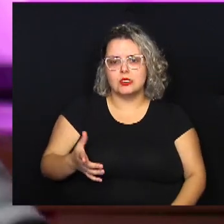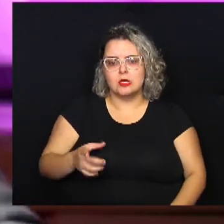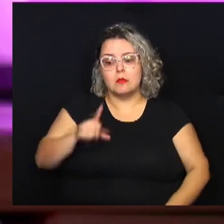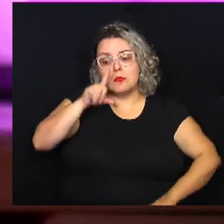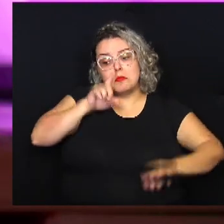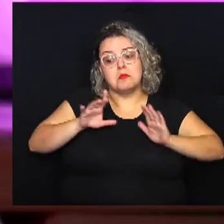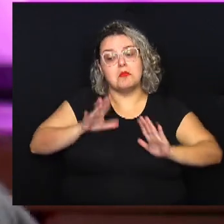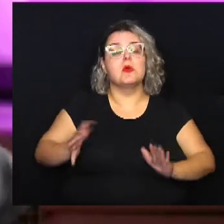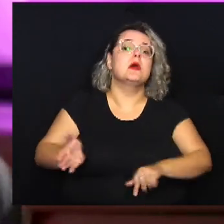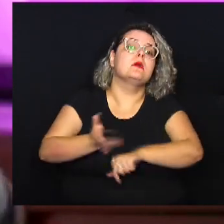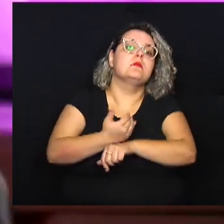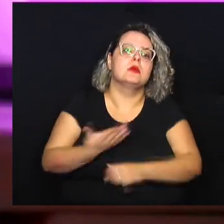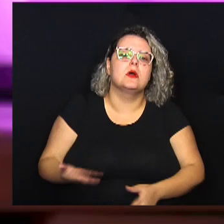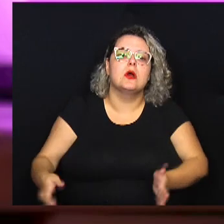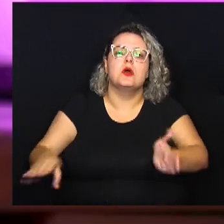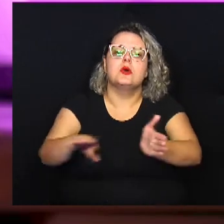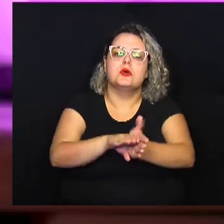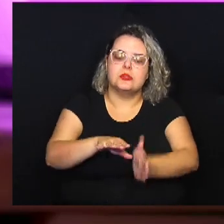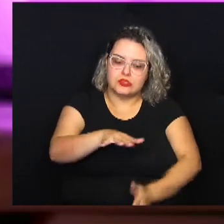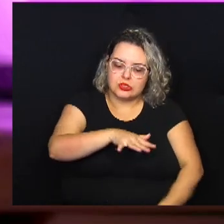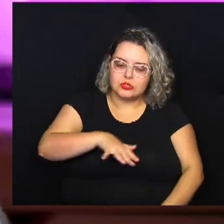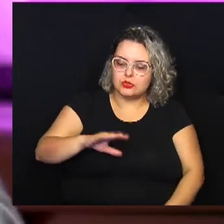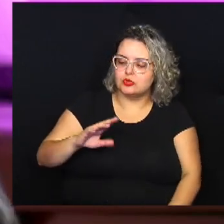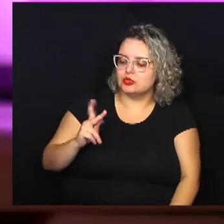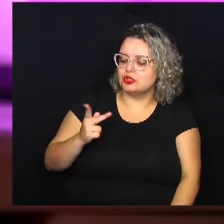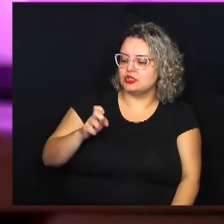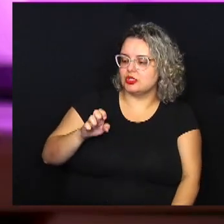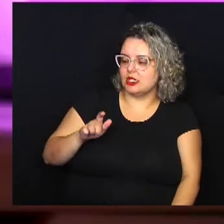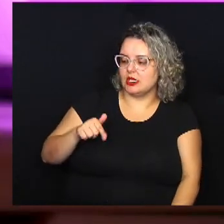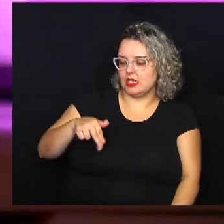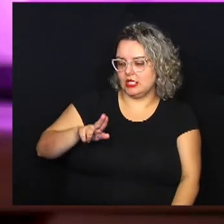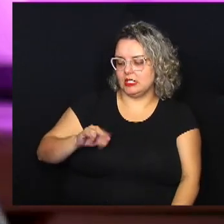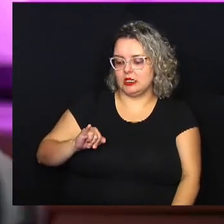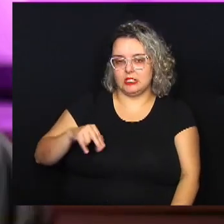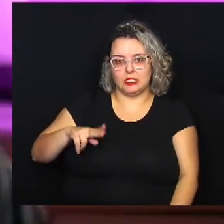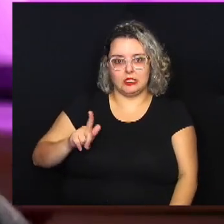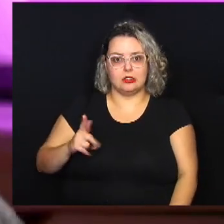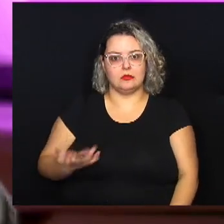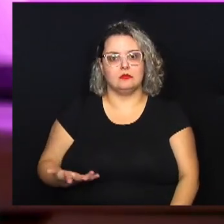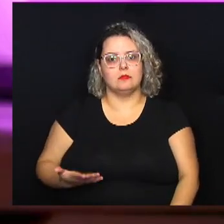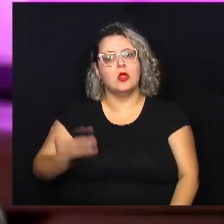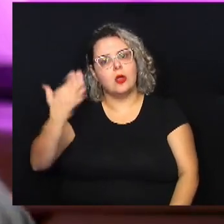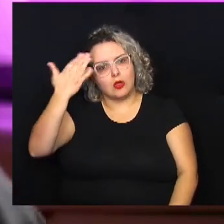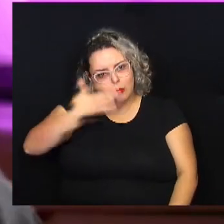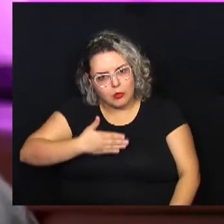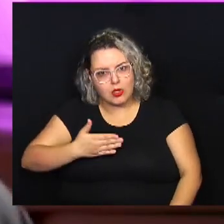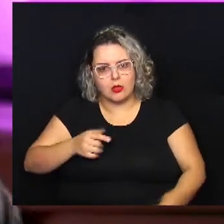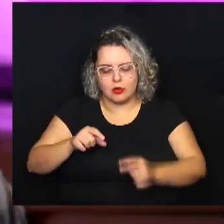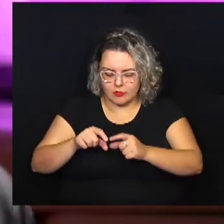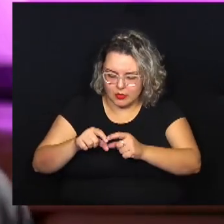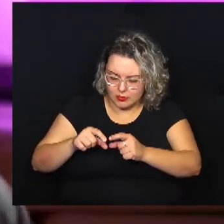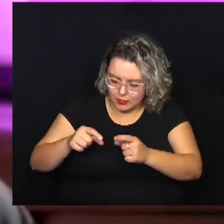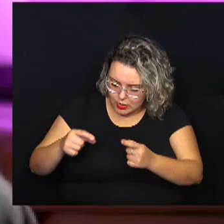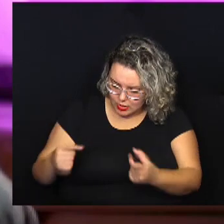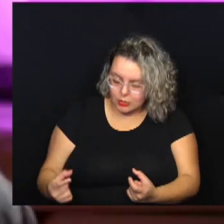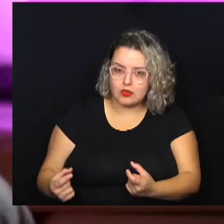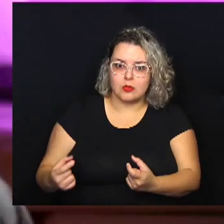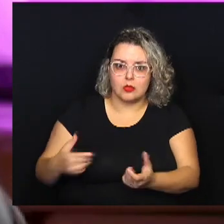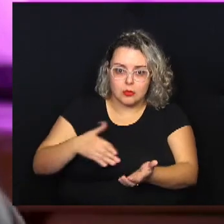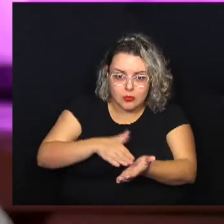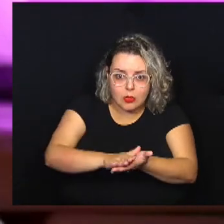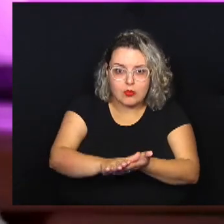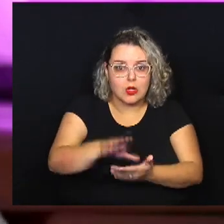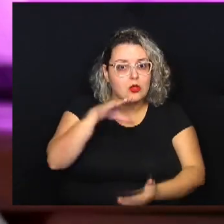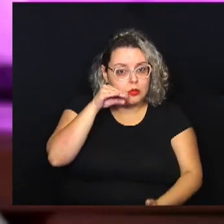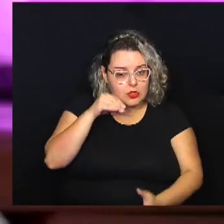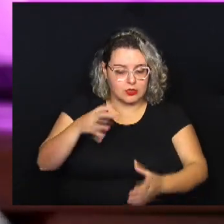por exemplo, ao chegar ali na área do check-in, ao entregar a mala, se certifique que a etiqueta que foi impressa pelo funcionário